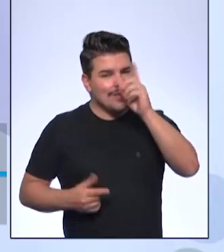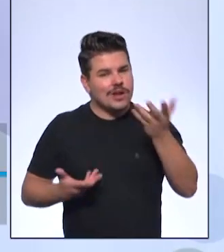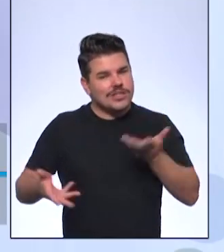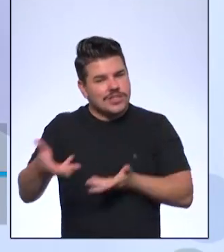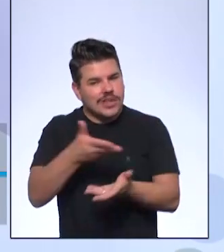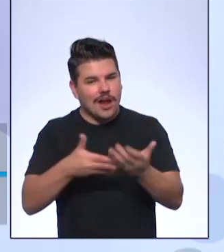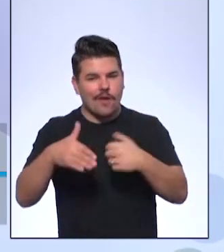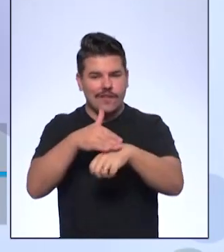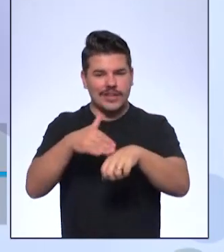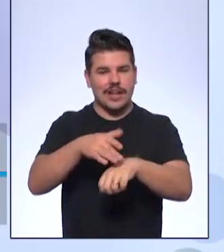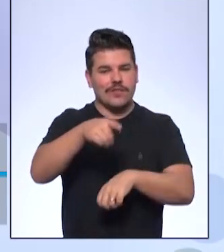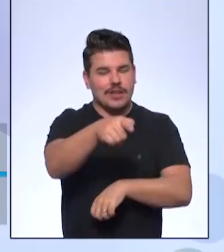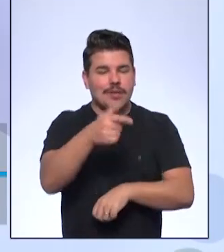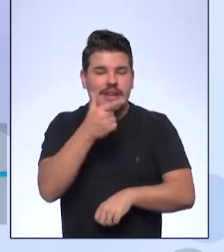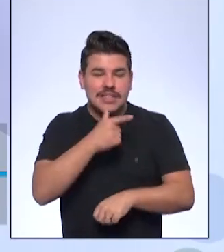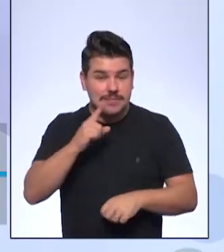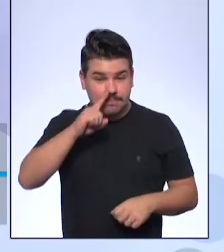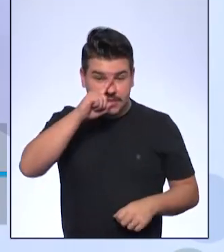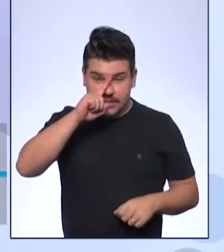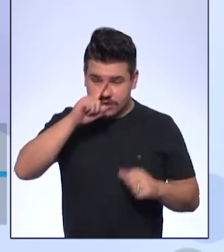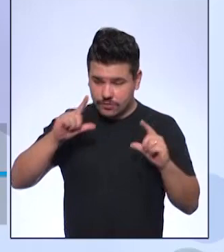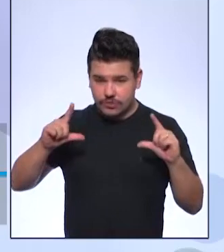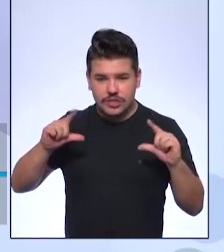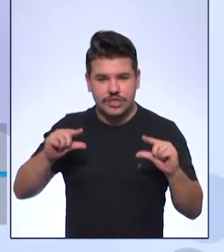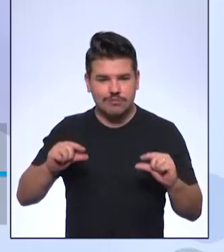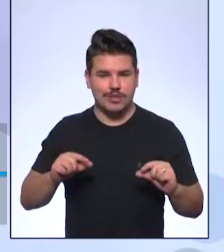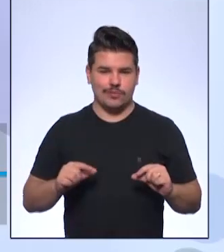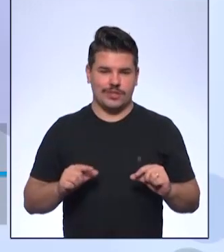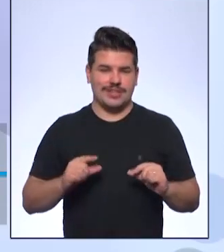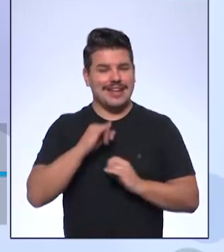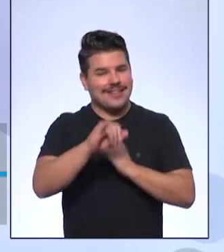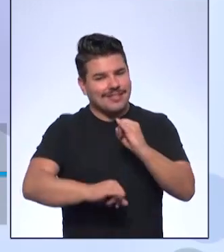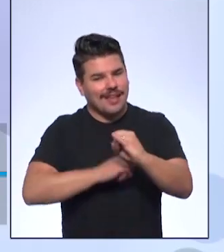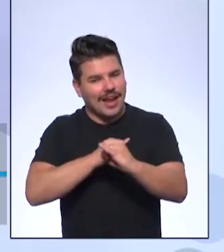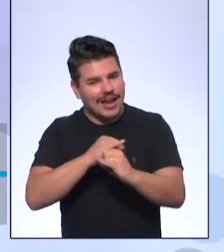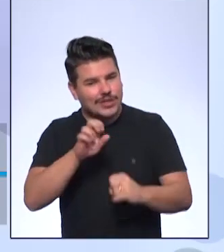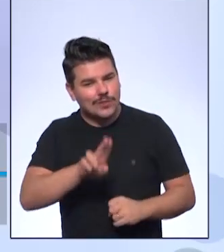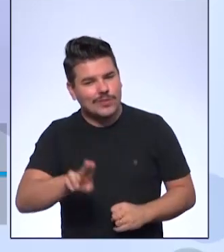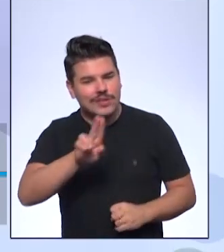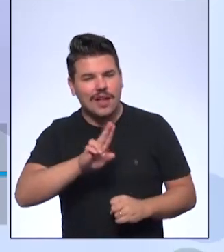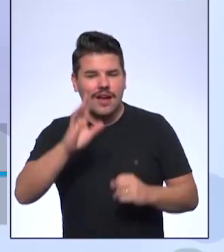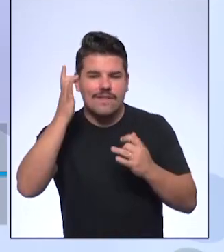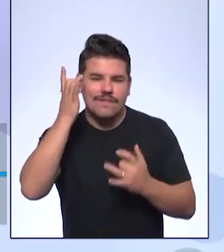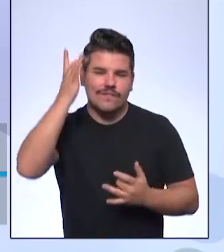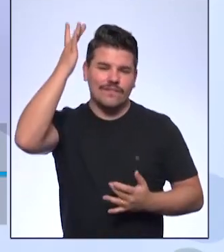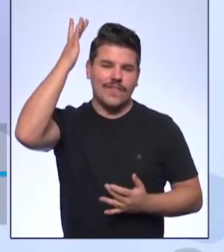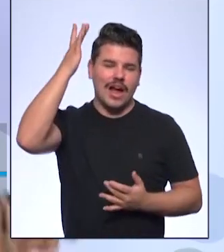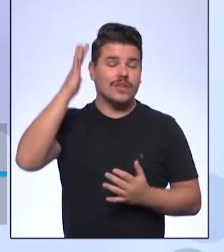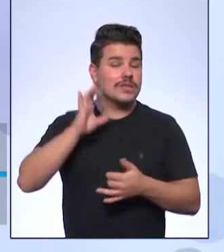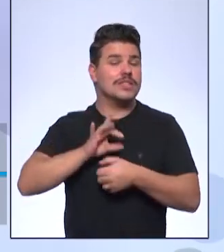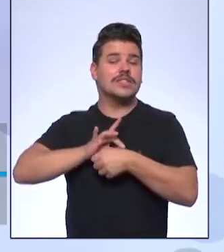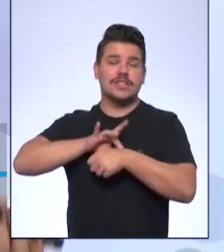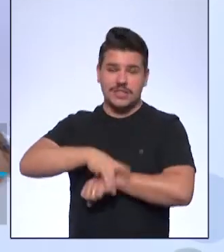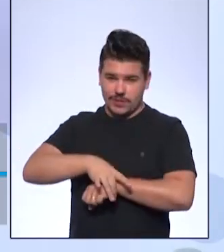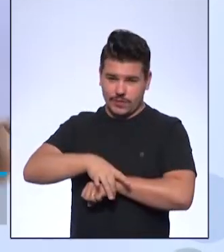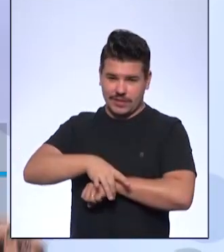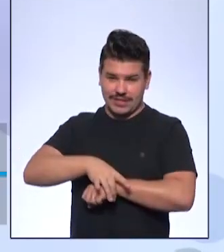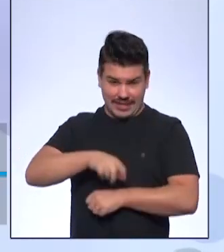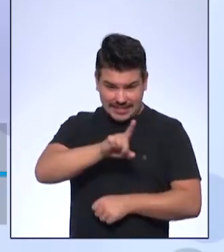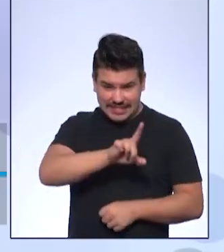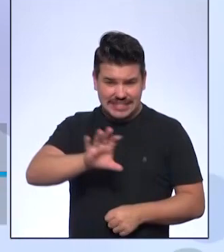justamente minimizar isso, para que a gente possa usar a internet de uma maneira onde a gente também esteja seguro.